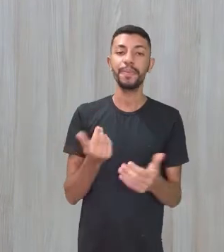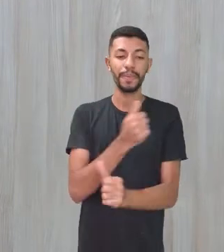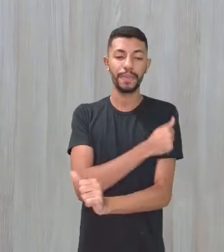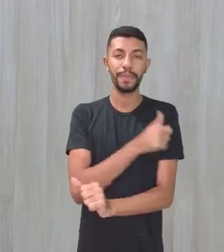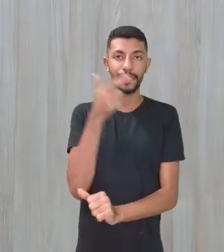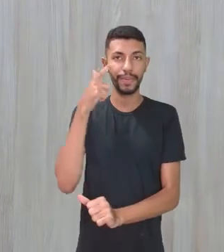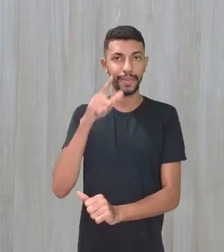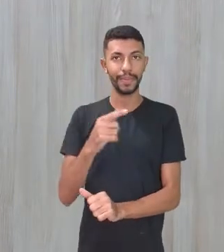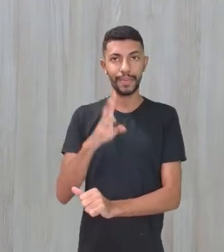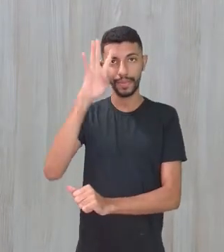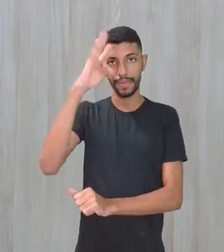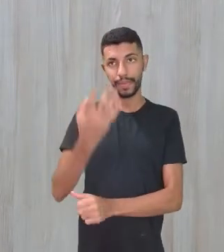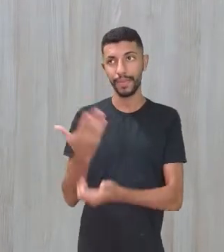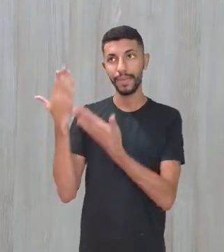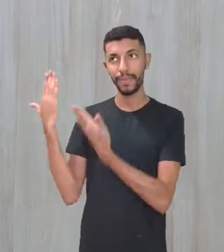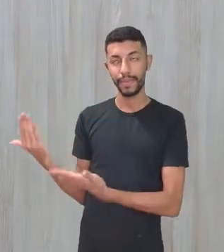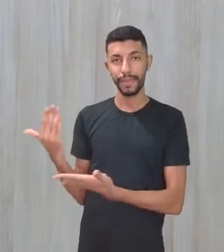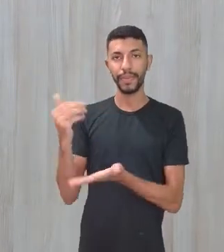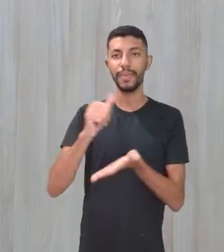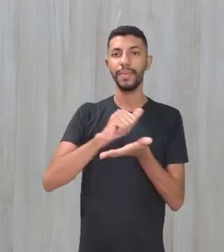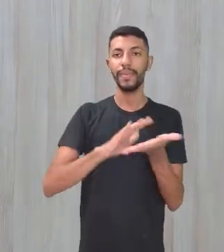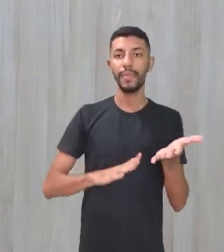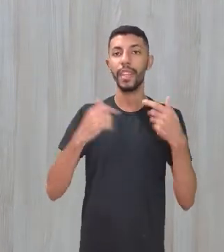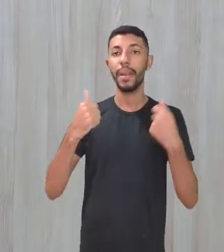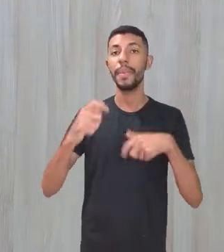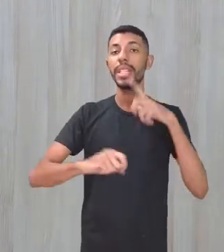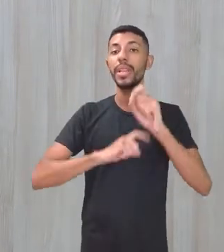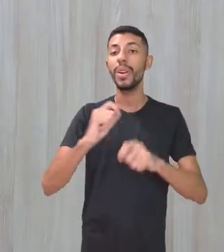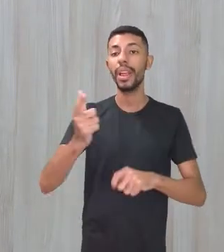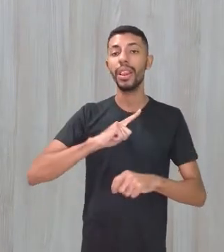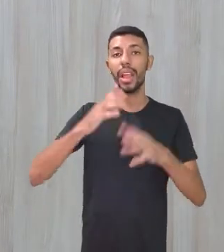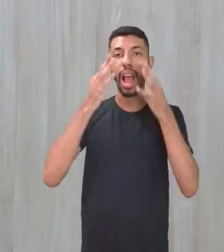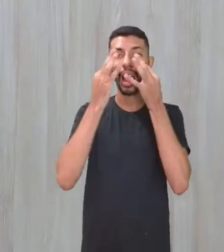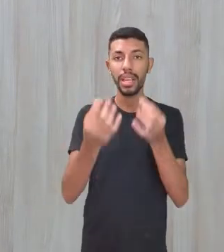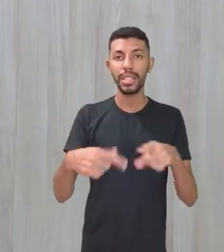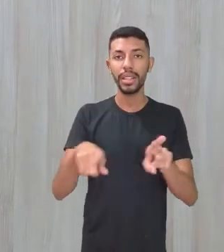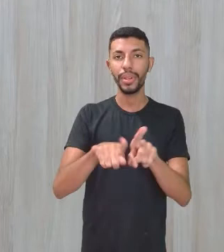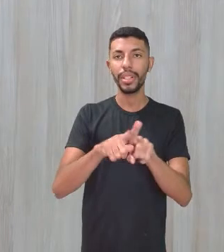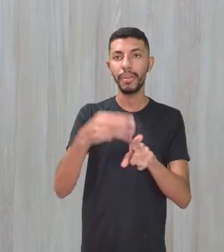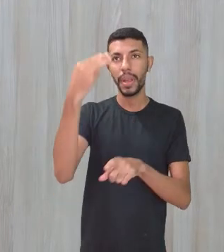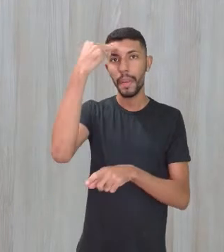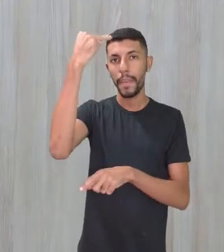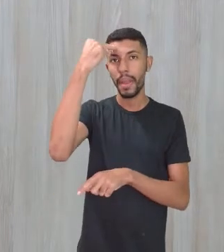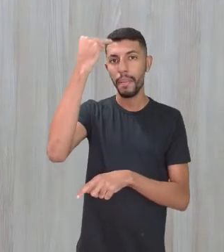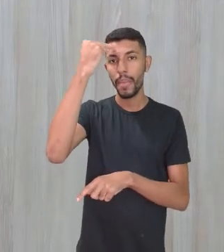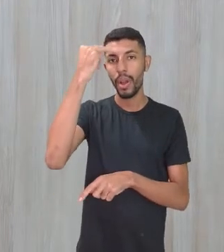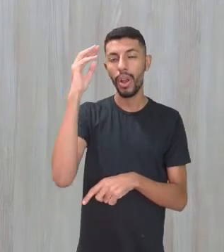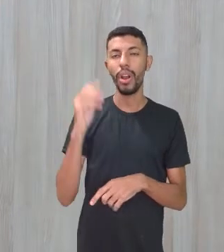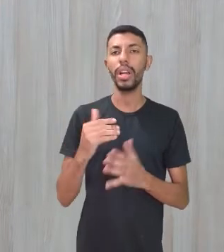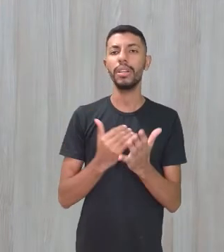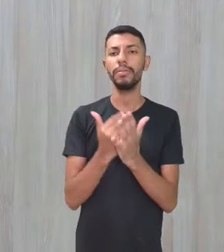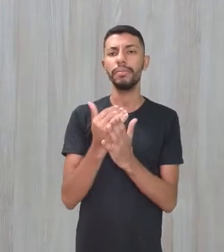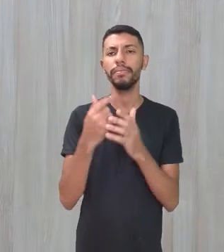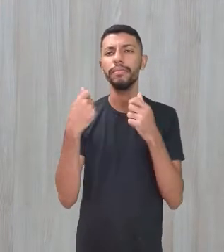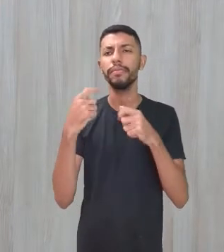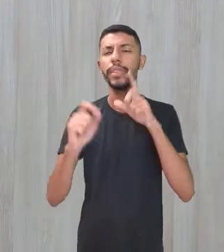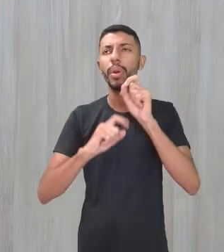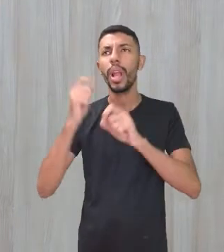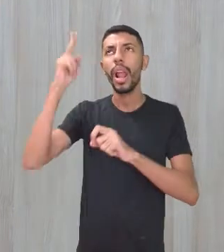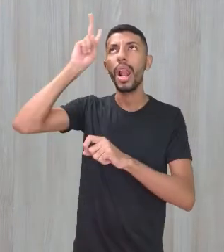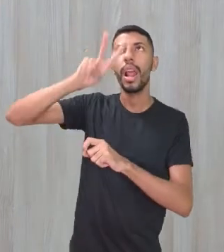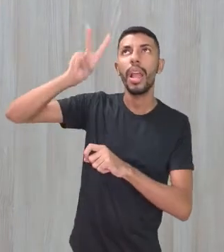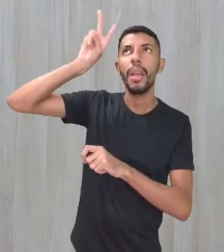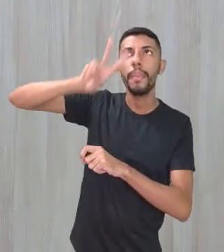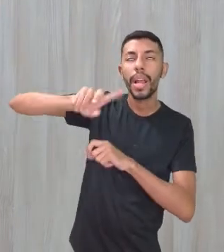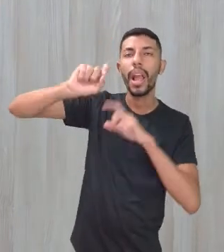essa atividade, ele vai precisar ter atenção e memorizar, começar a lembrar